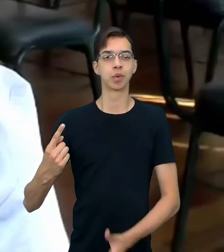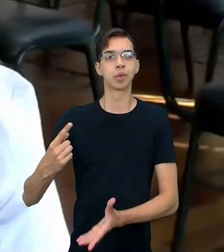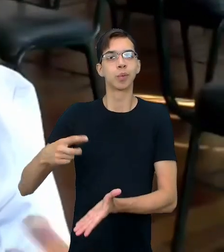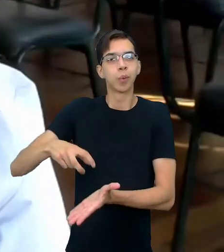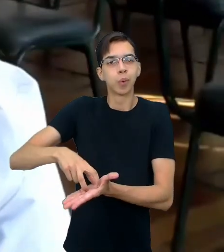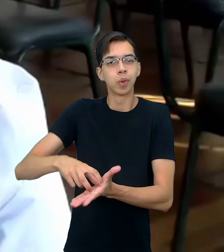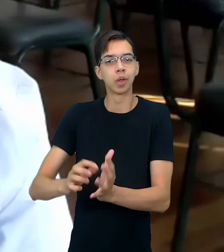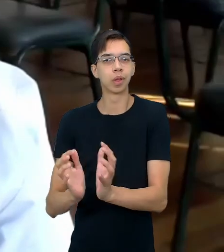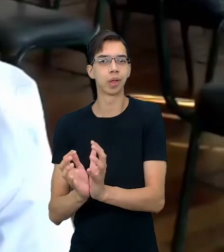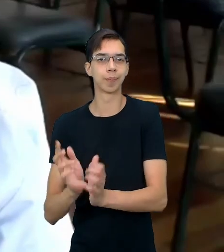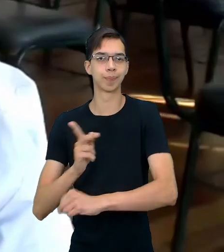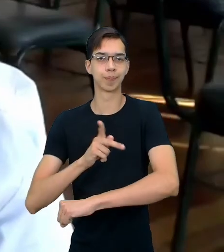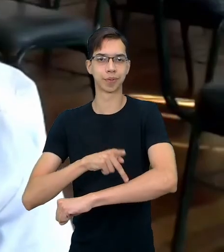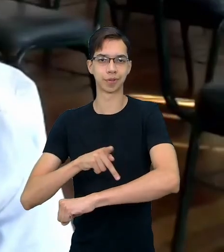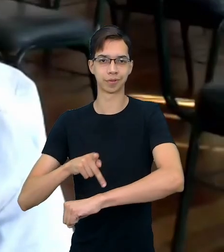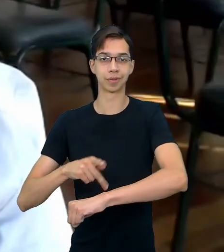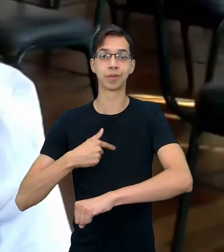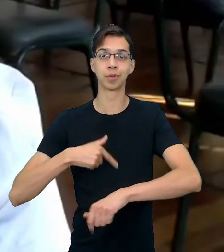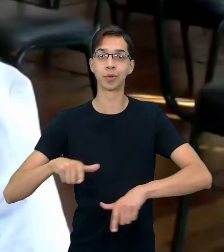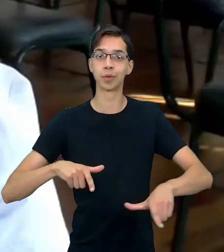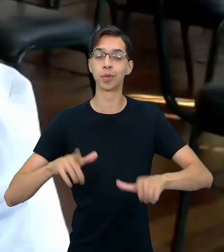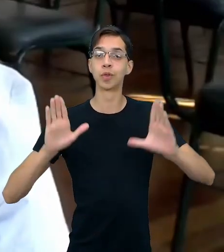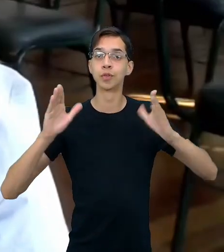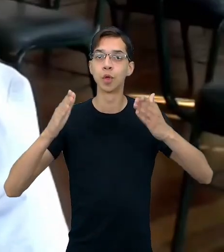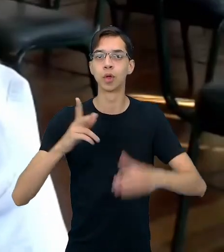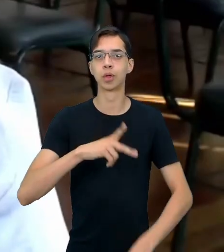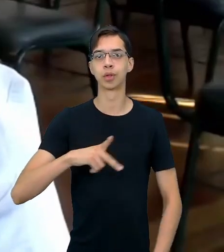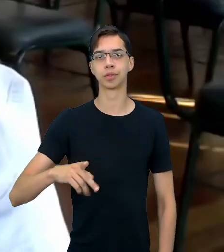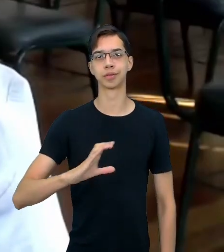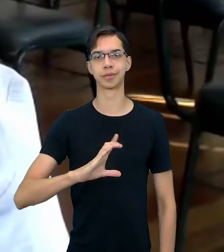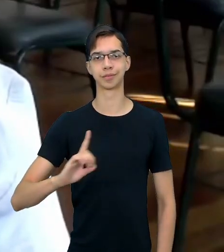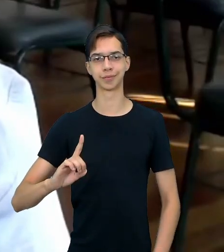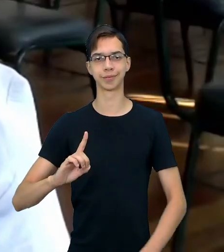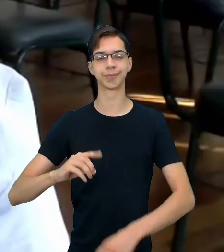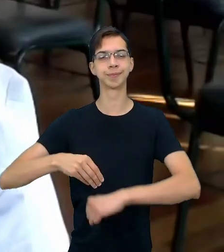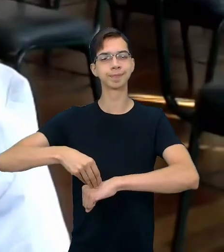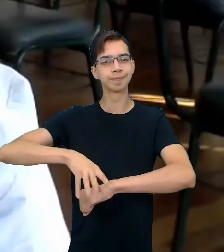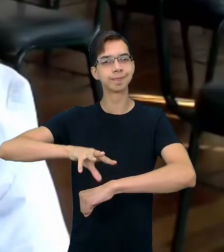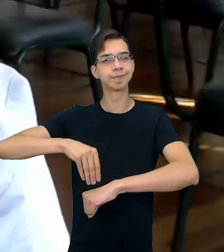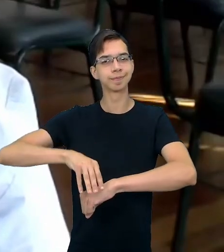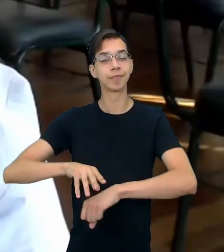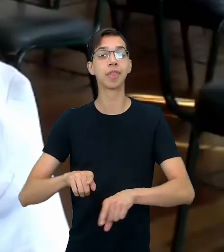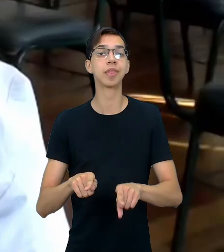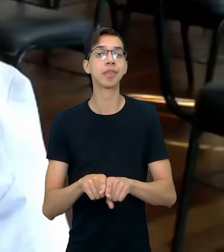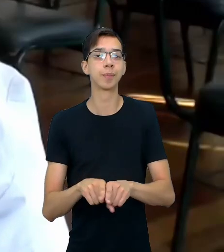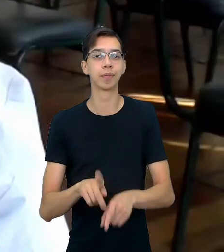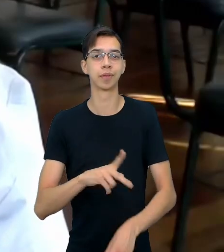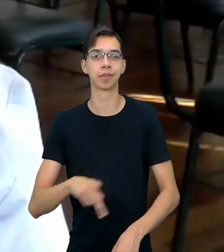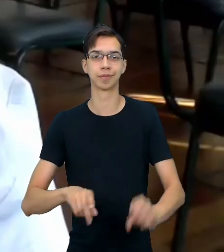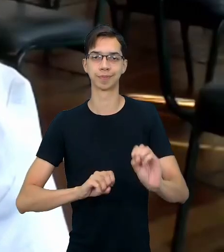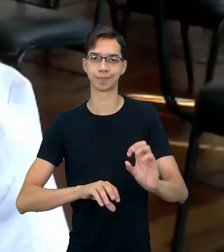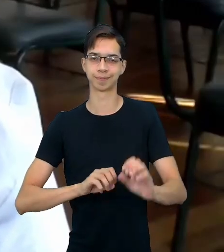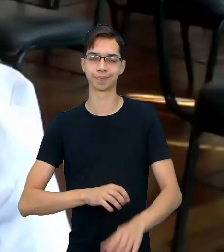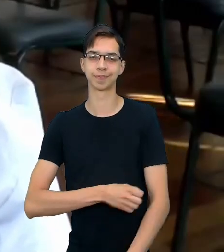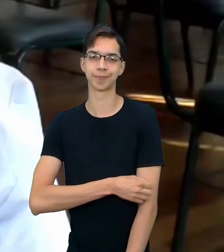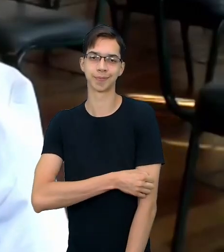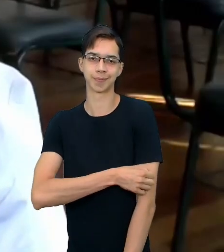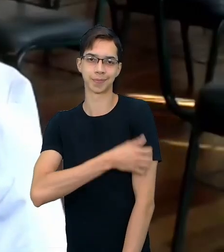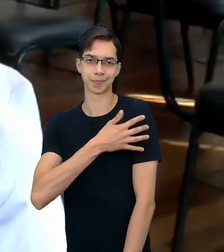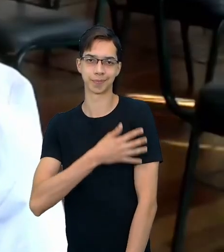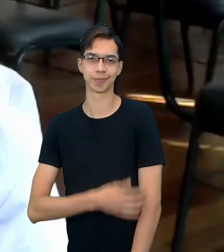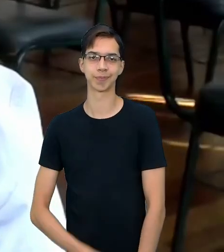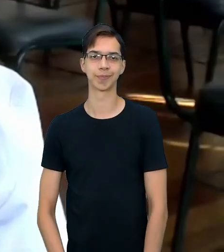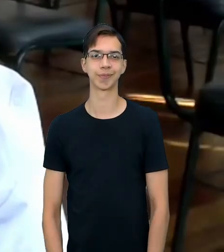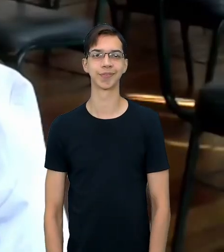formação voltada aos professores coordenadores e também professores dos anos iniciais. E também a